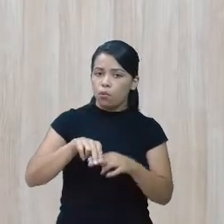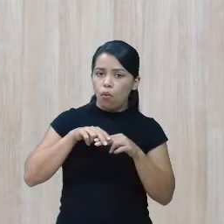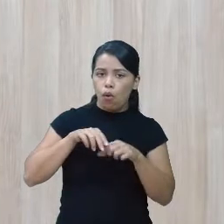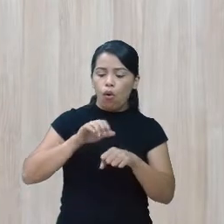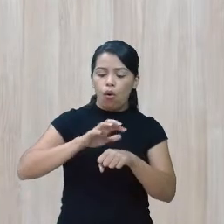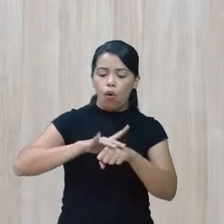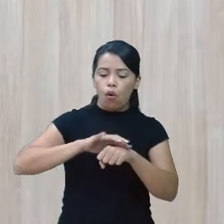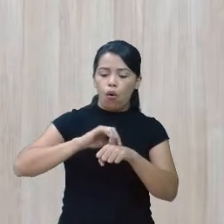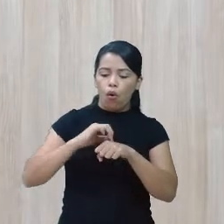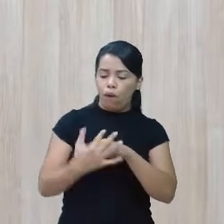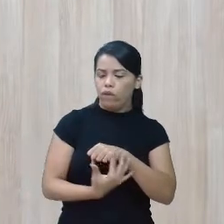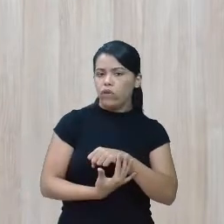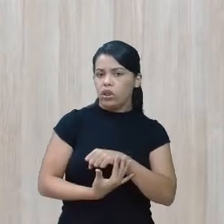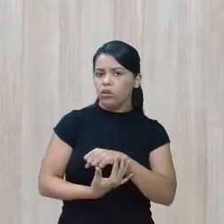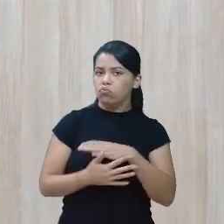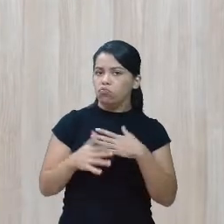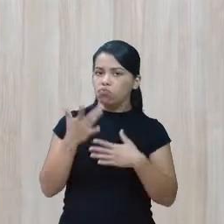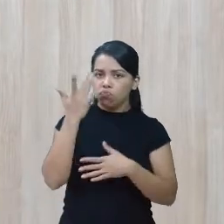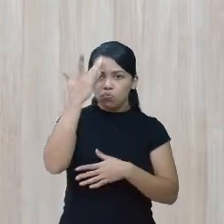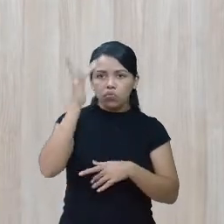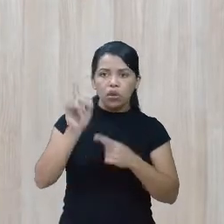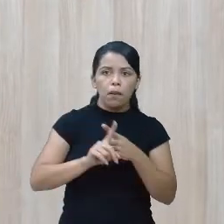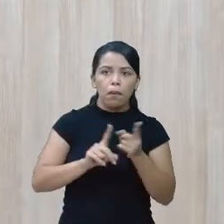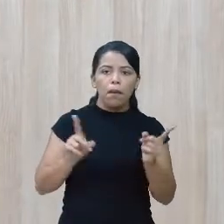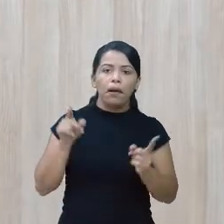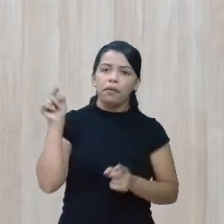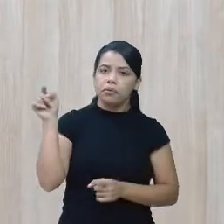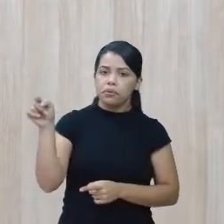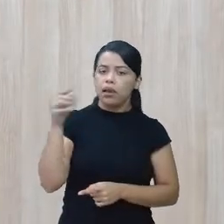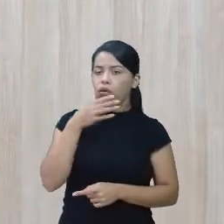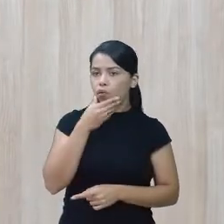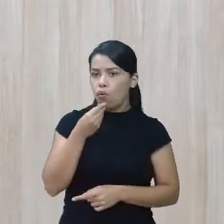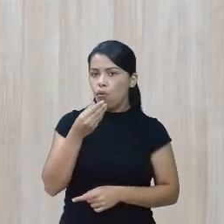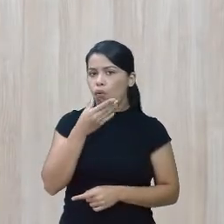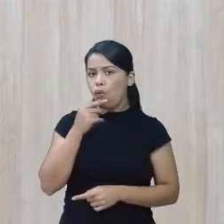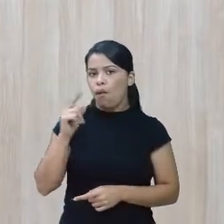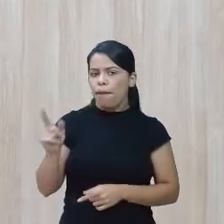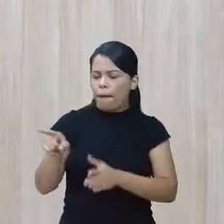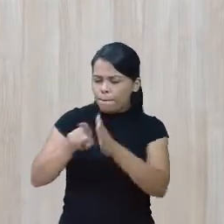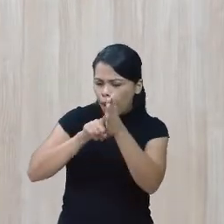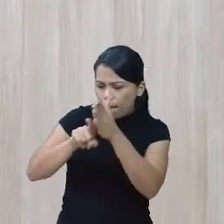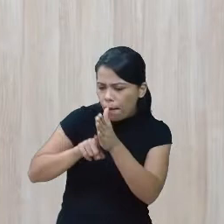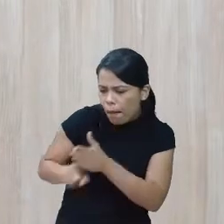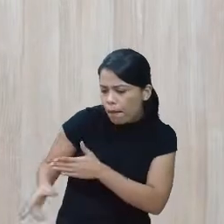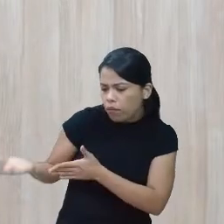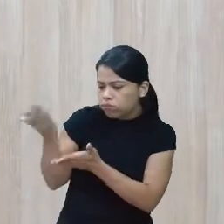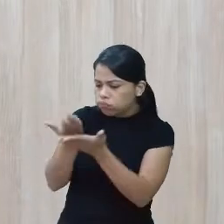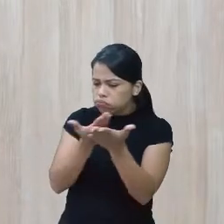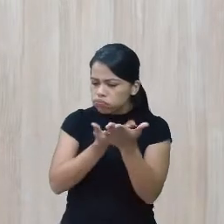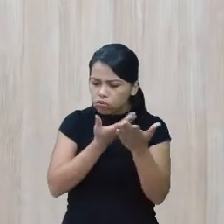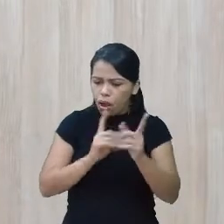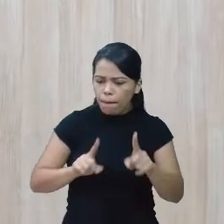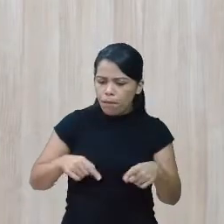ele era um grande entusiasta, né, e pensador, e pesquisador, e músico, compositor. Ele tinha